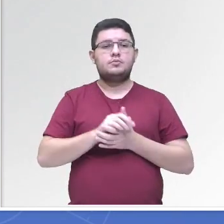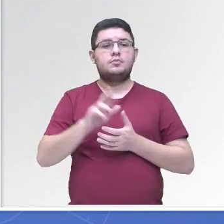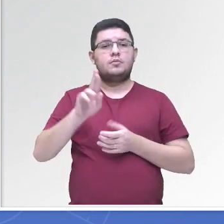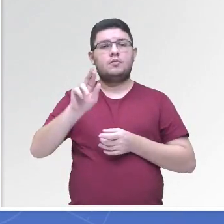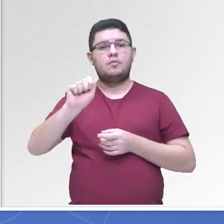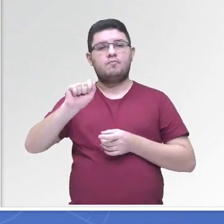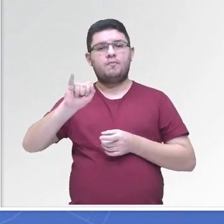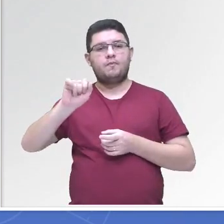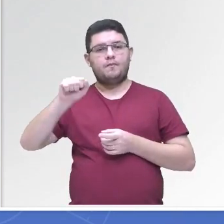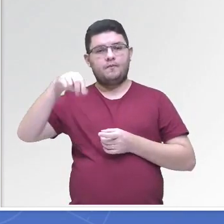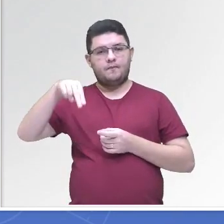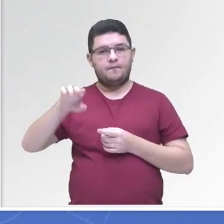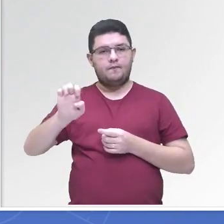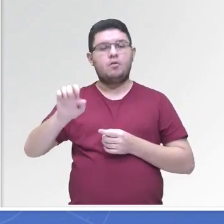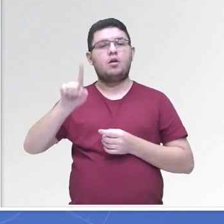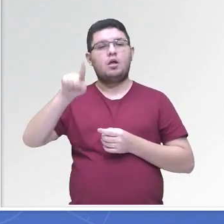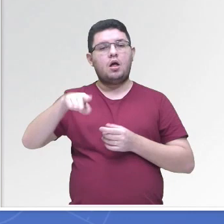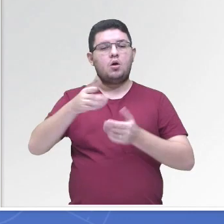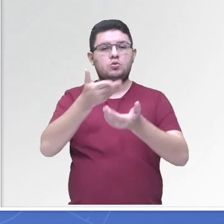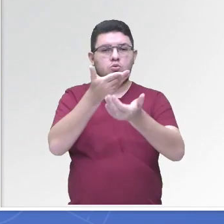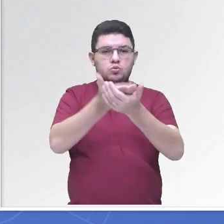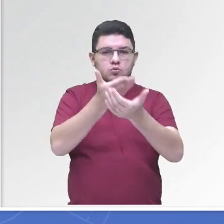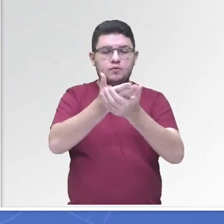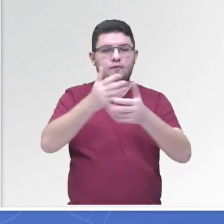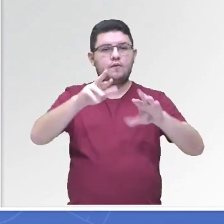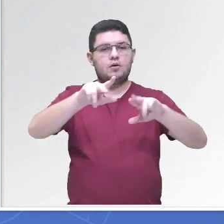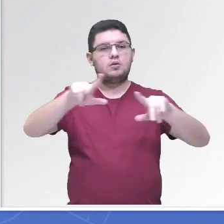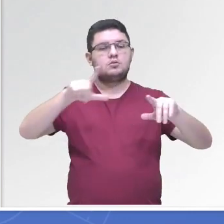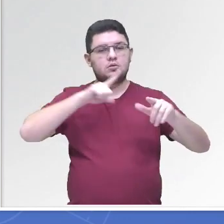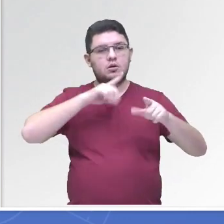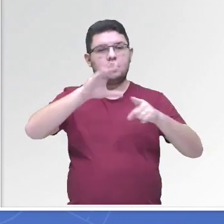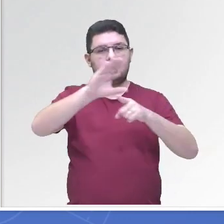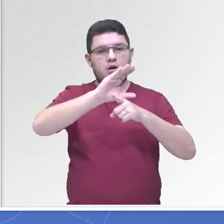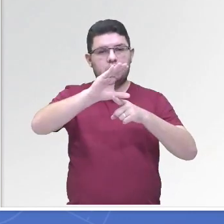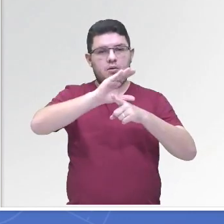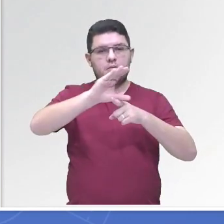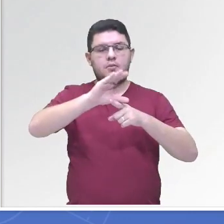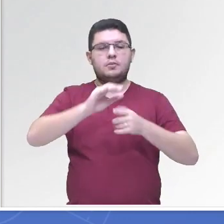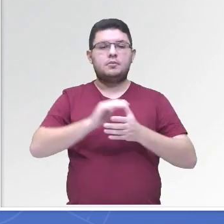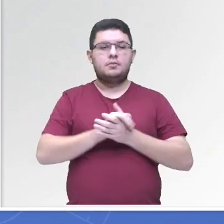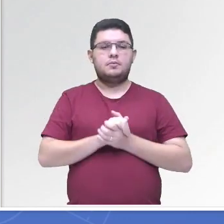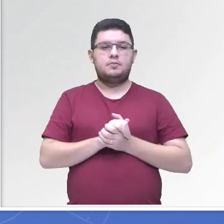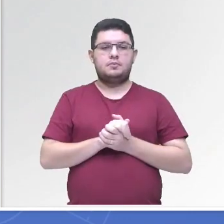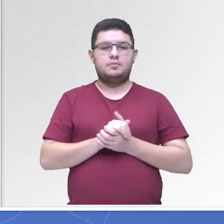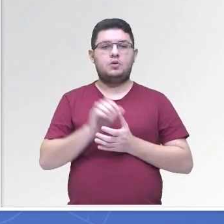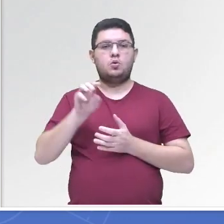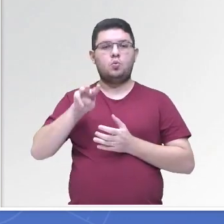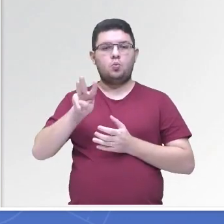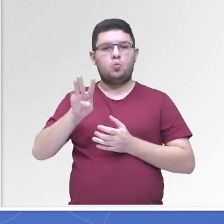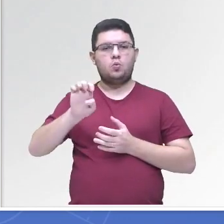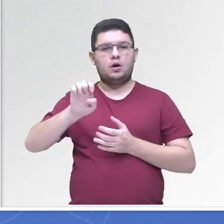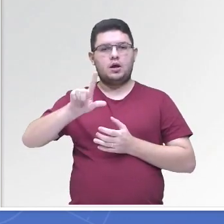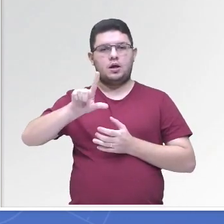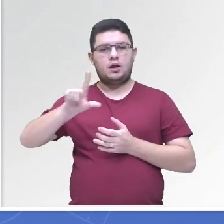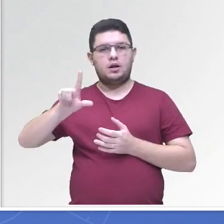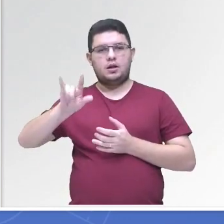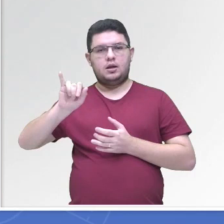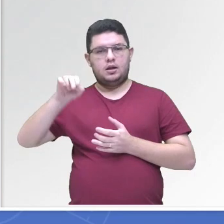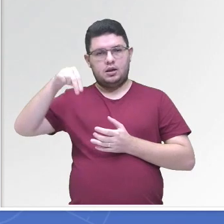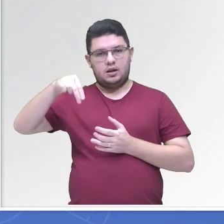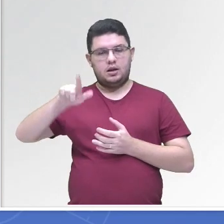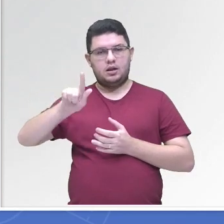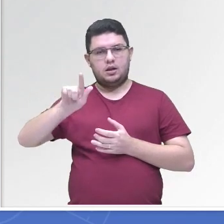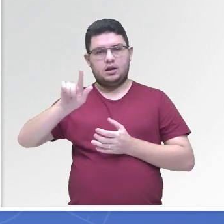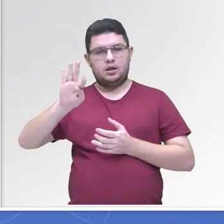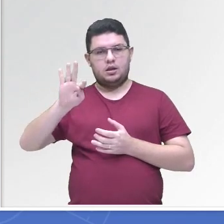dos compostos do carbono. Que mais? Wellington, né? O que o Wellington aí